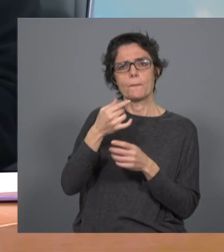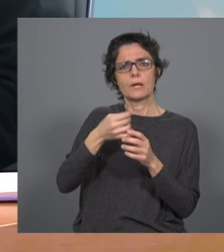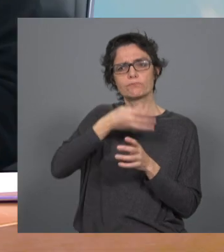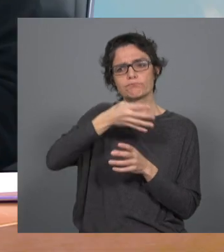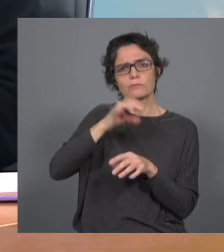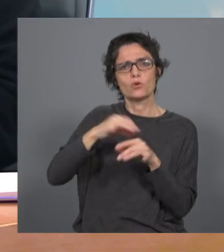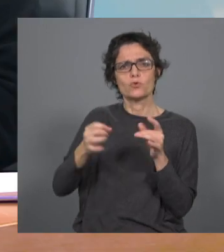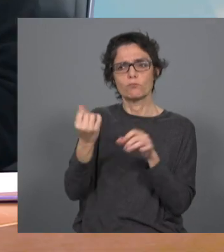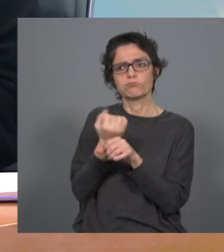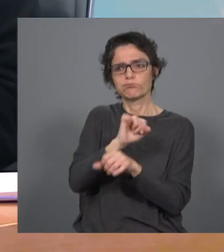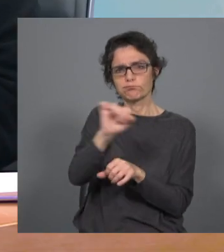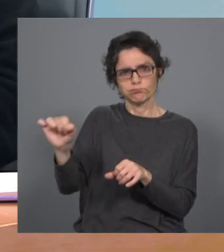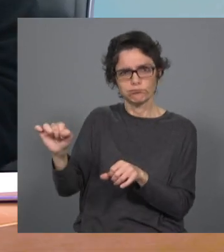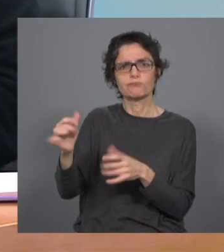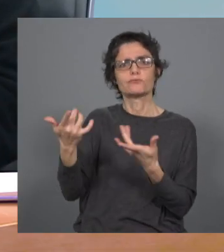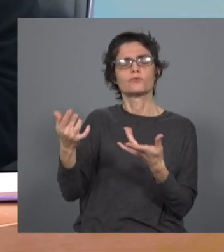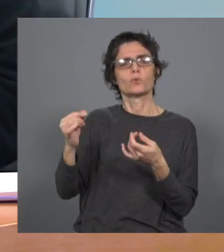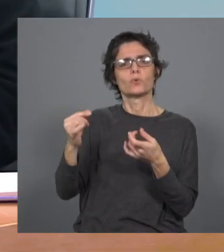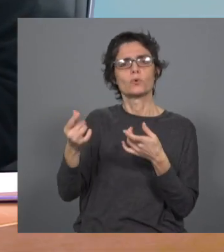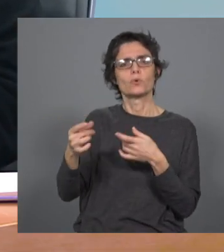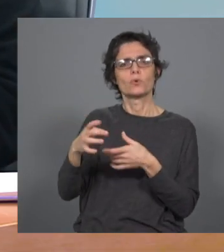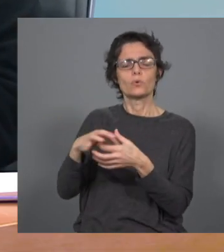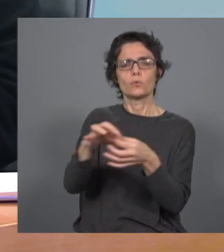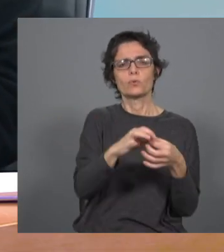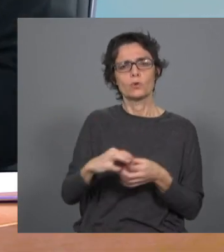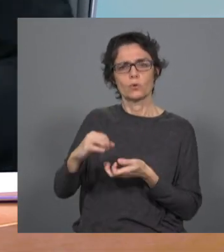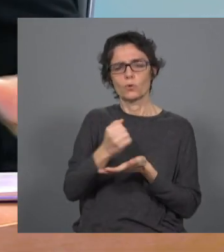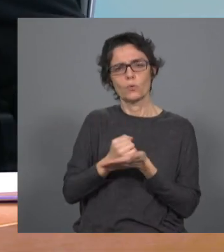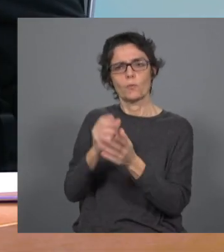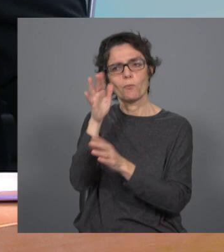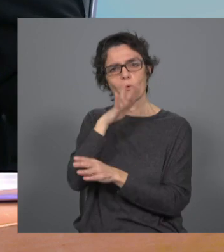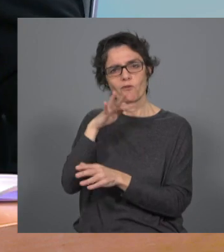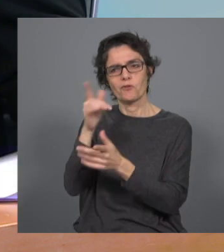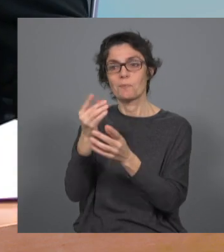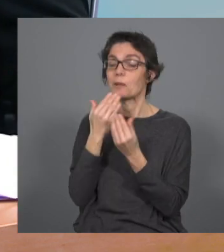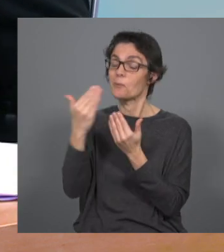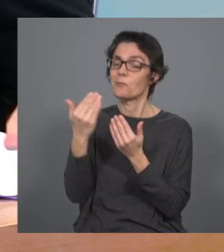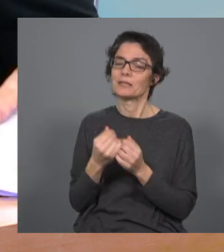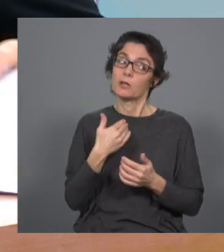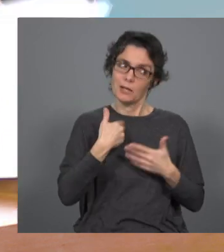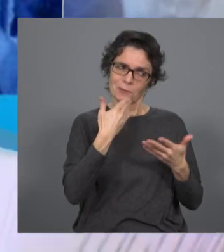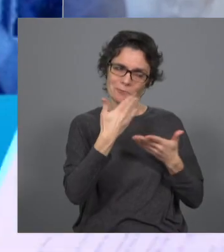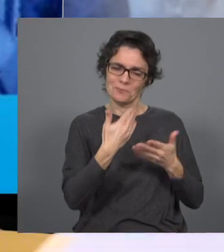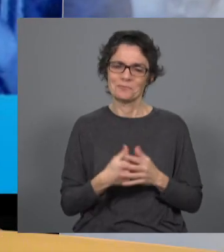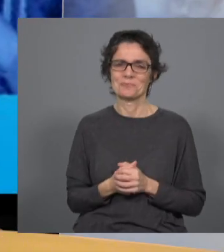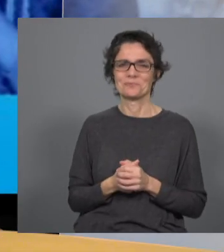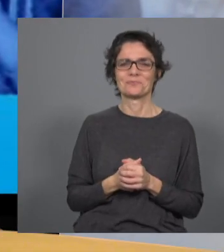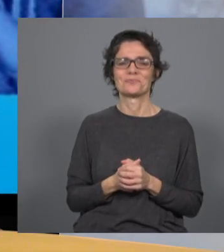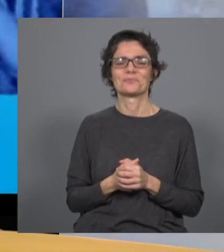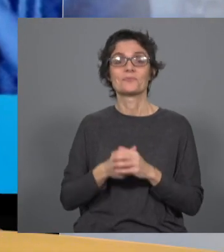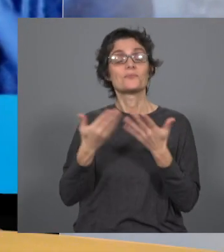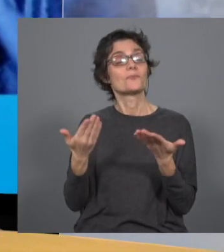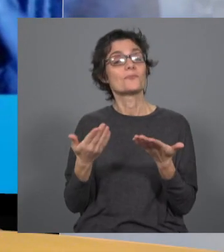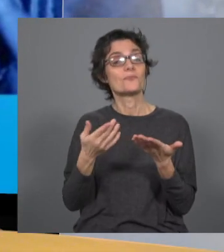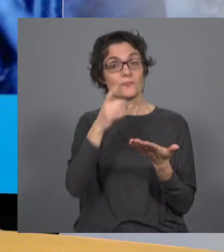trabalho muito em prol do apoio à família. Muito obrigado. Nós por agradecemos ter estado também. connosco. Obrigada também por, nós. Por fim, fica ainda